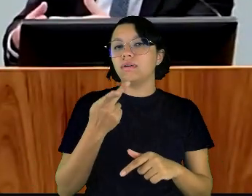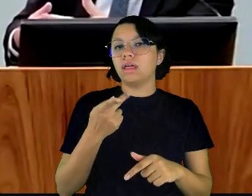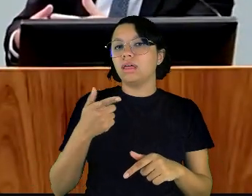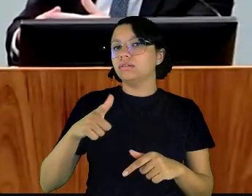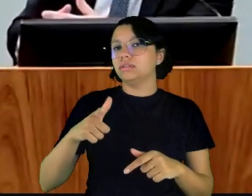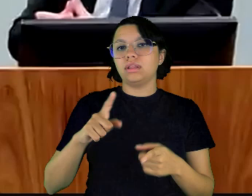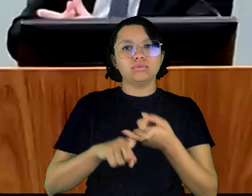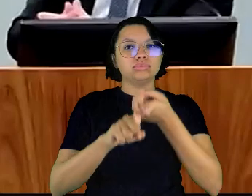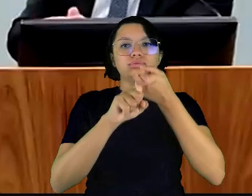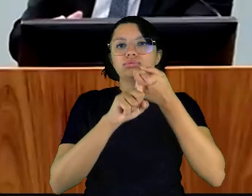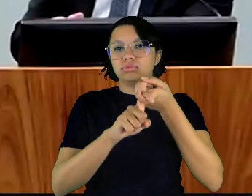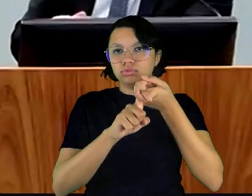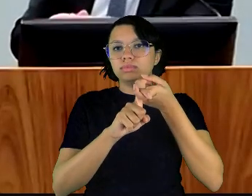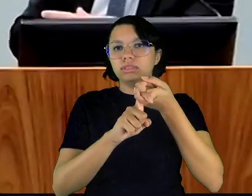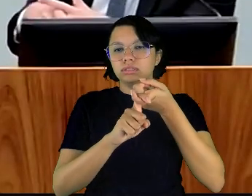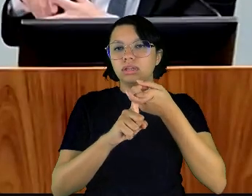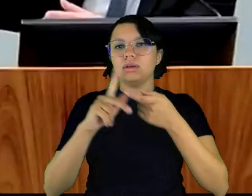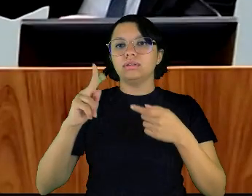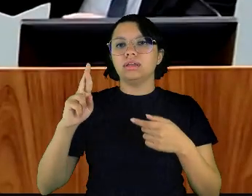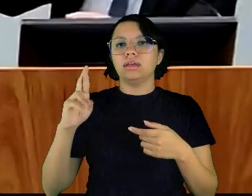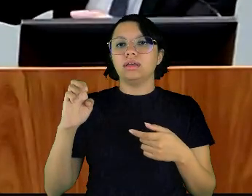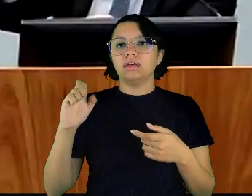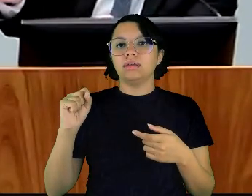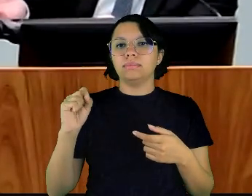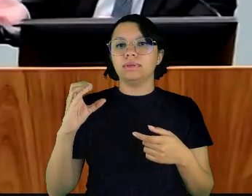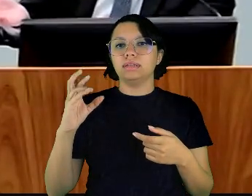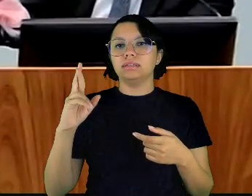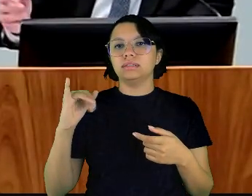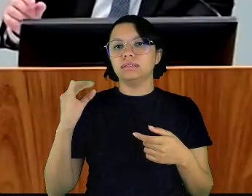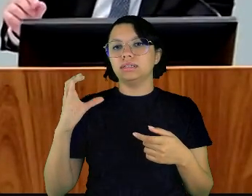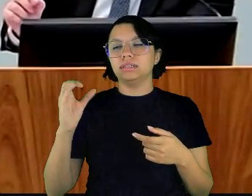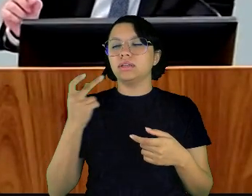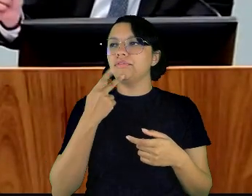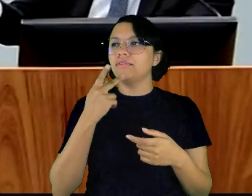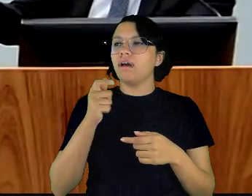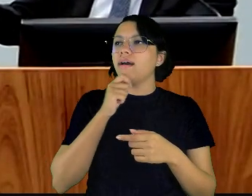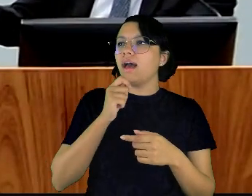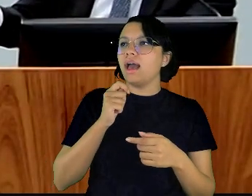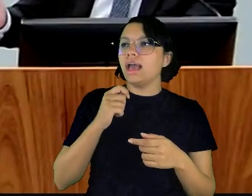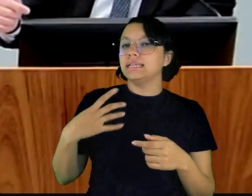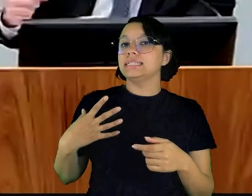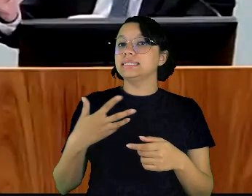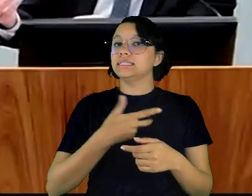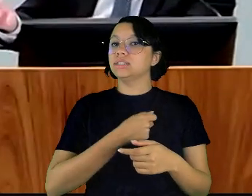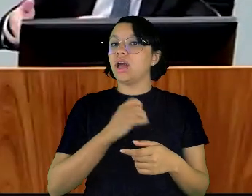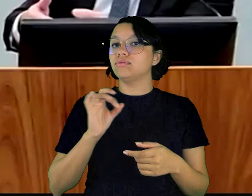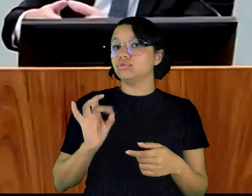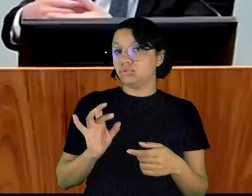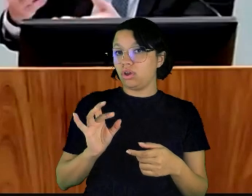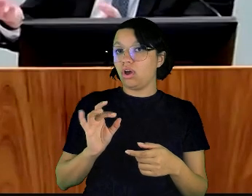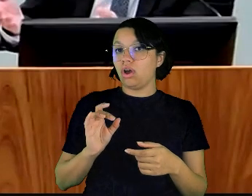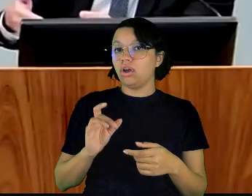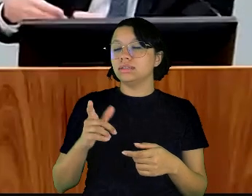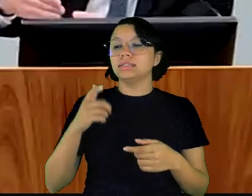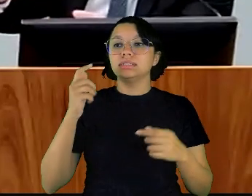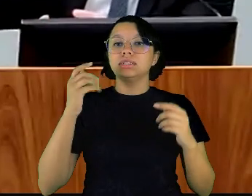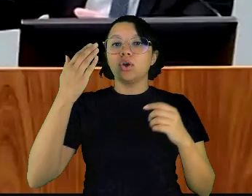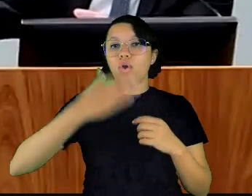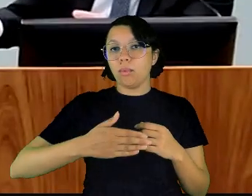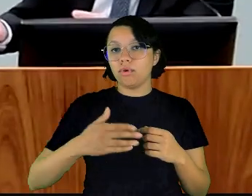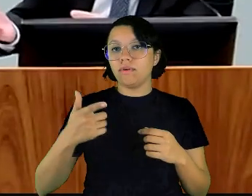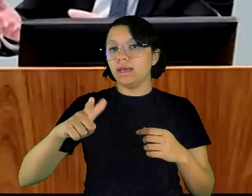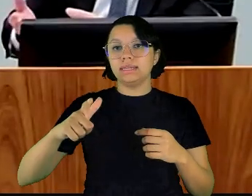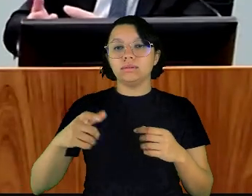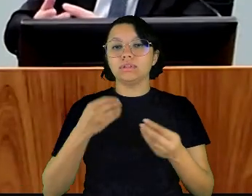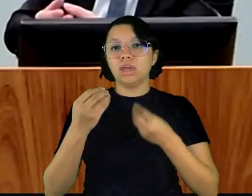se suspende essa prescrição, e ele ainda dizia lá, né, que salvo na comprovação de impossibilidade dele ir ao